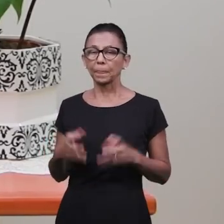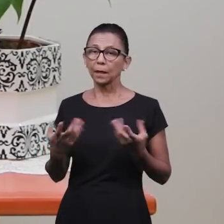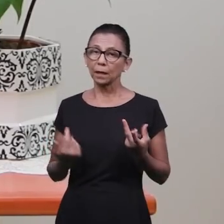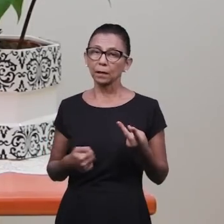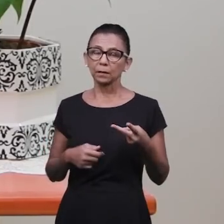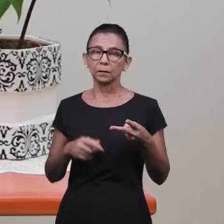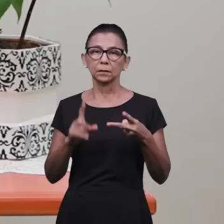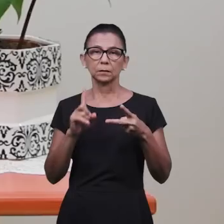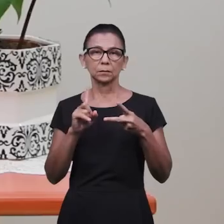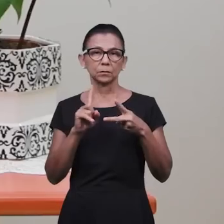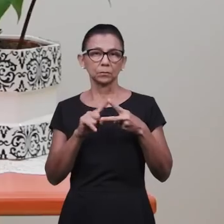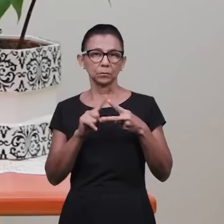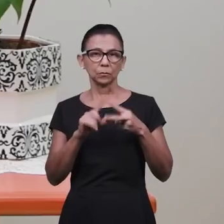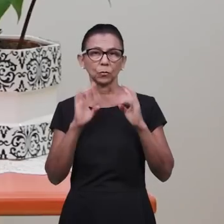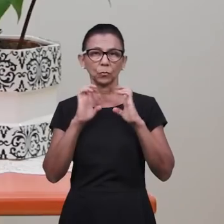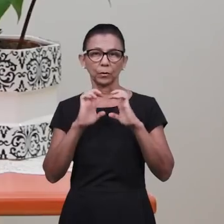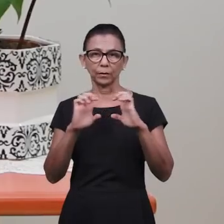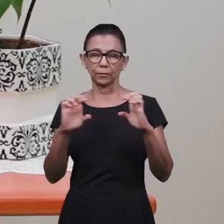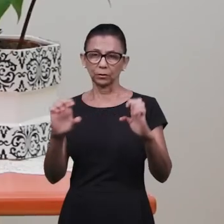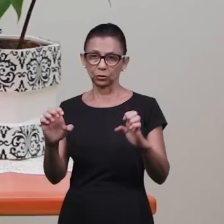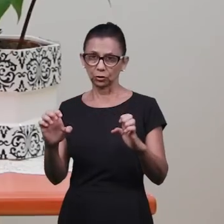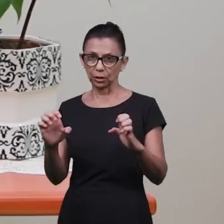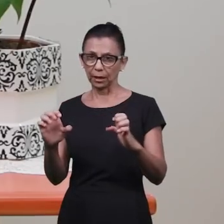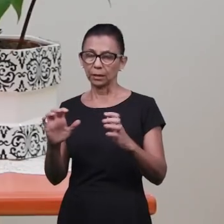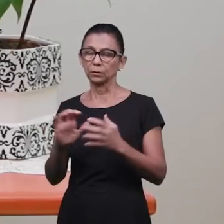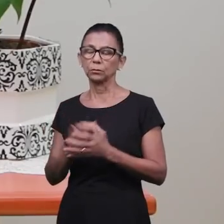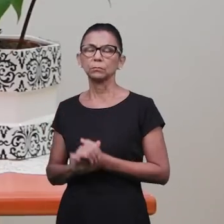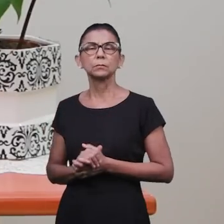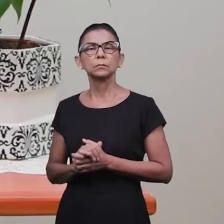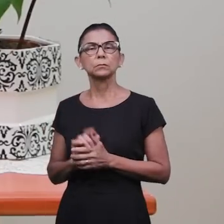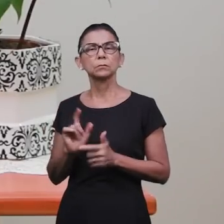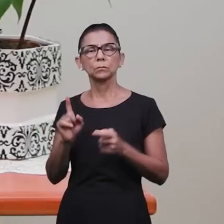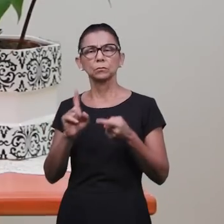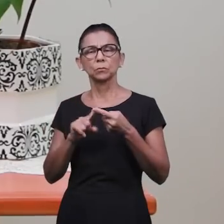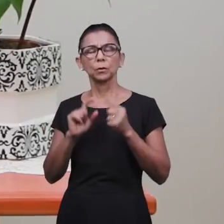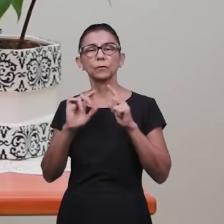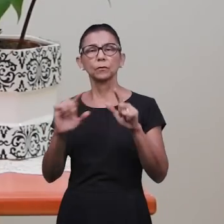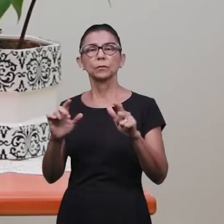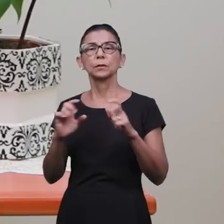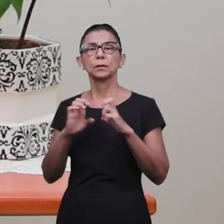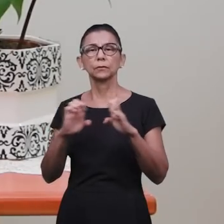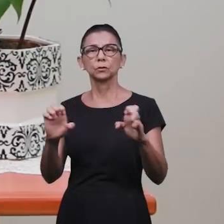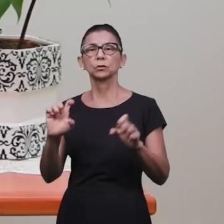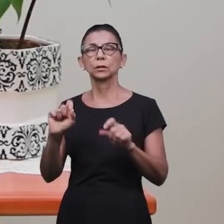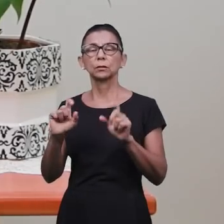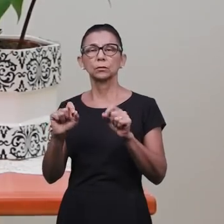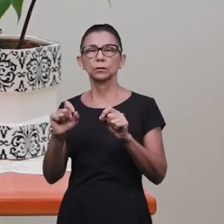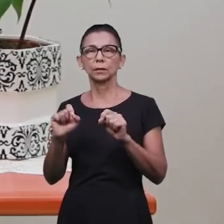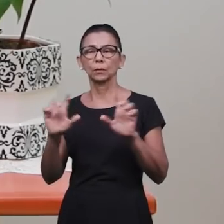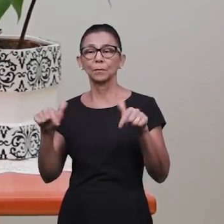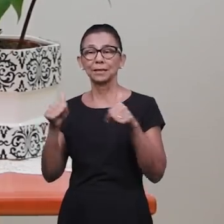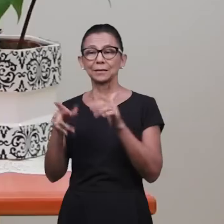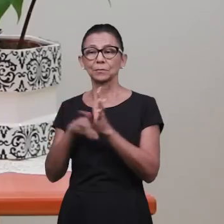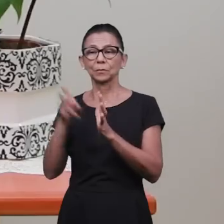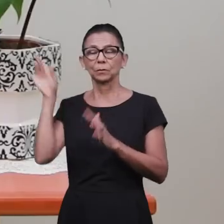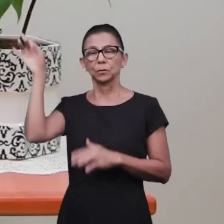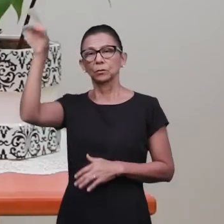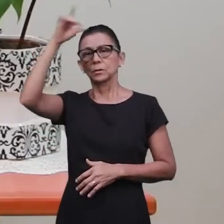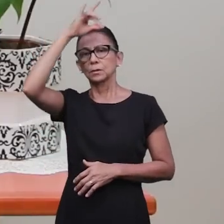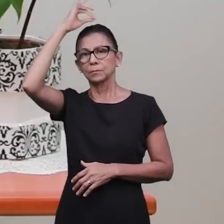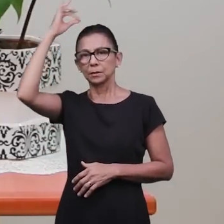uma operação do Espírito Santo. E existe o cristianismo, que é uma